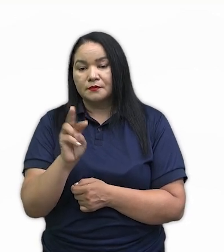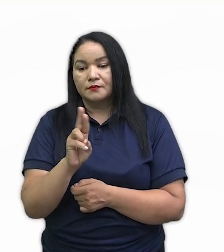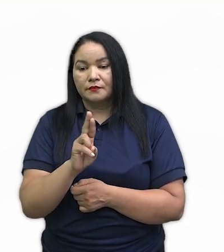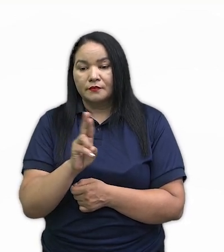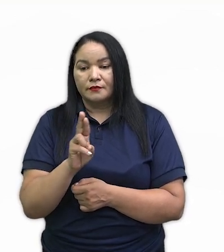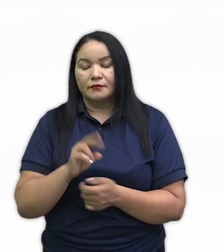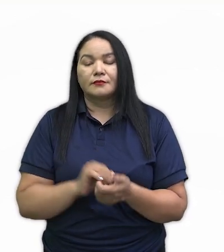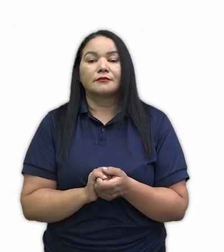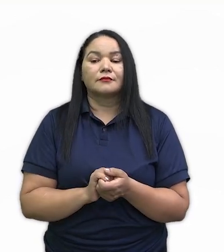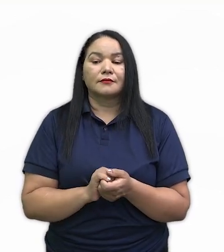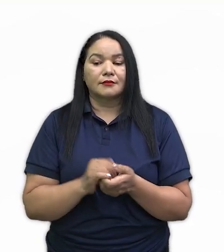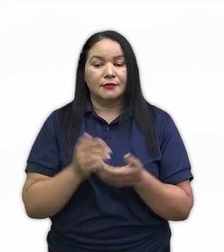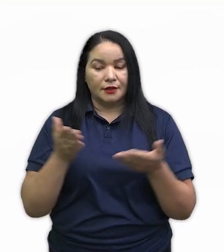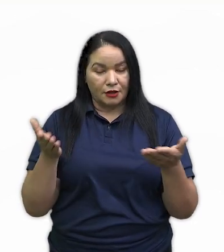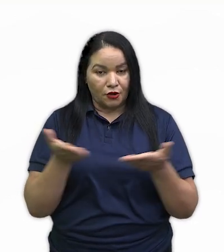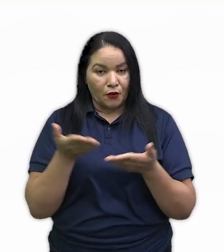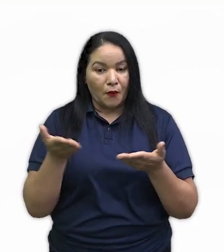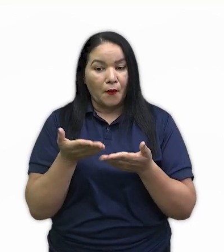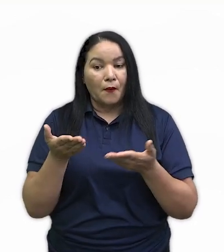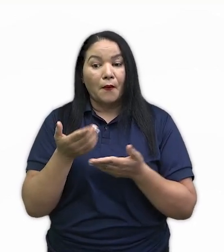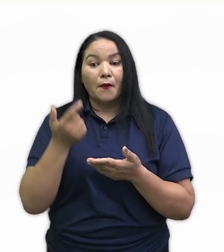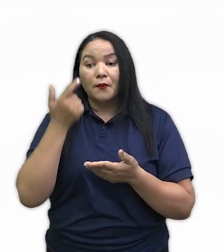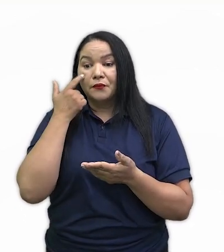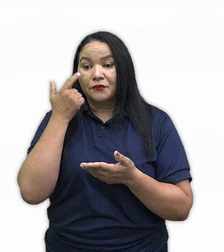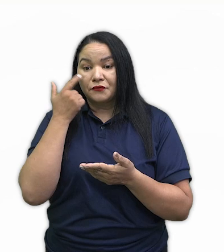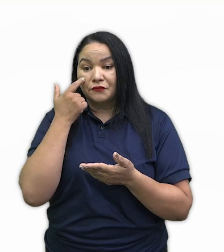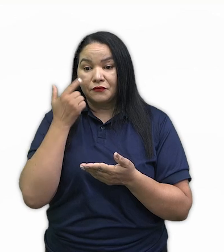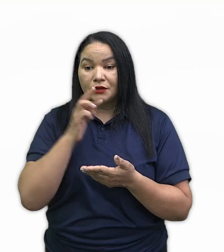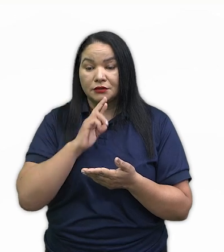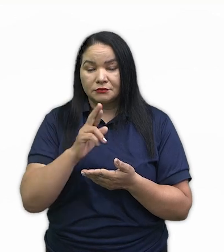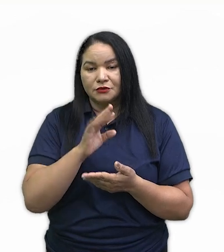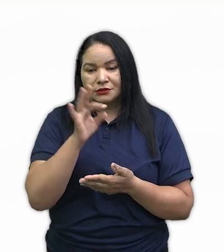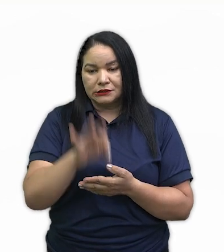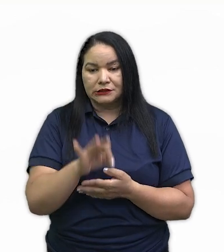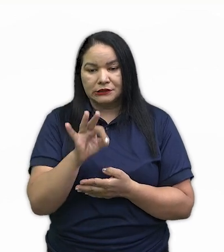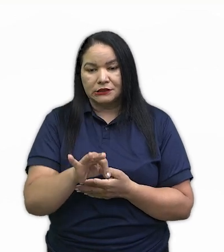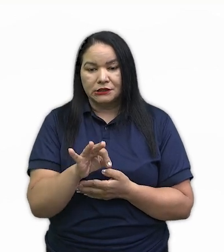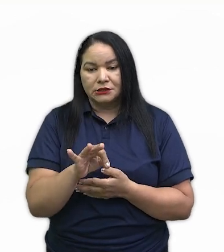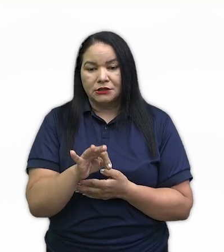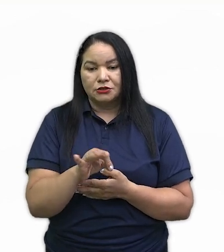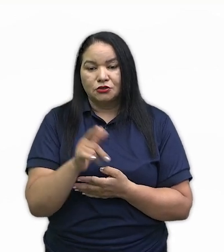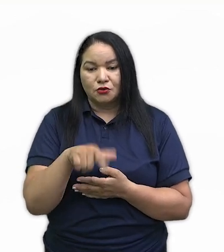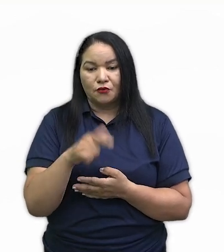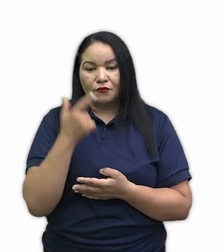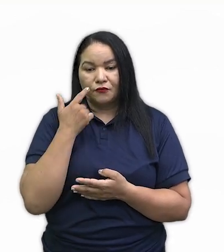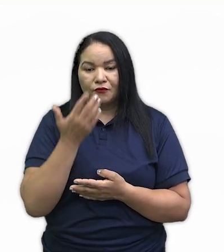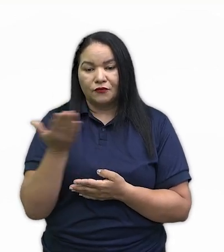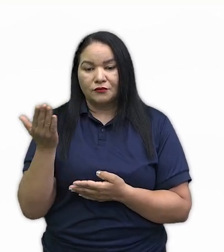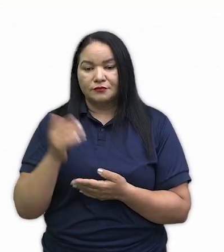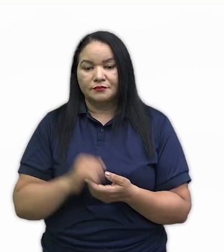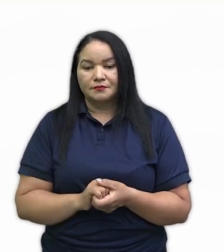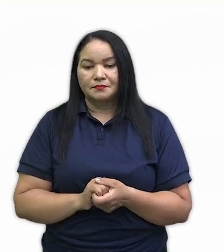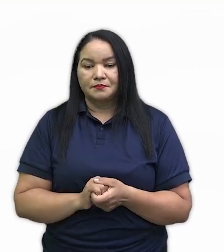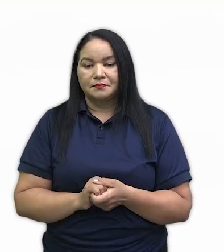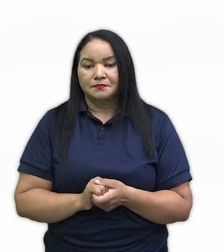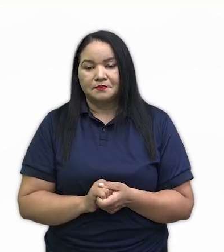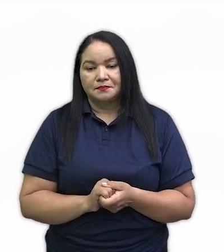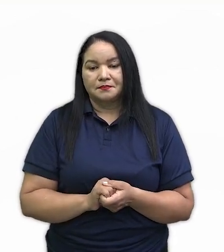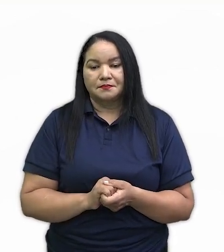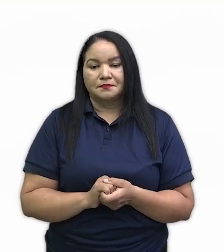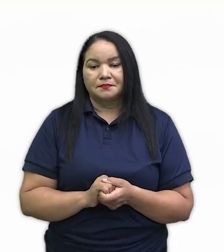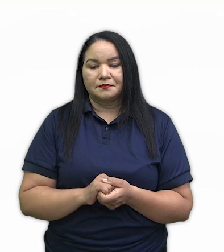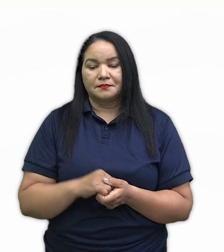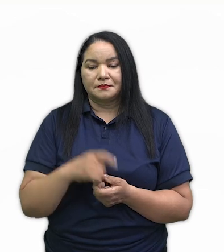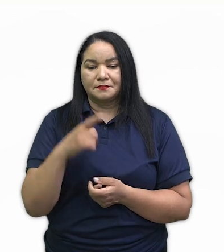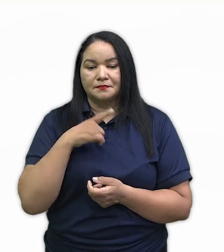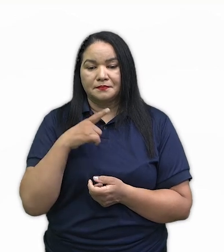R$15.375. Agora sim, essa é a nossa resposta correta. Voltando aqui para as alternativas, a gente tem